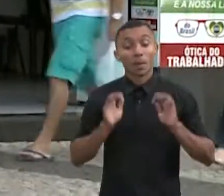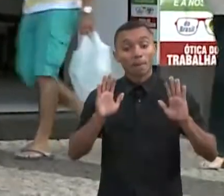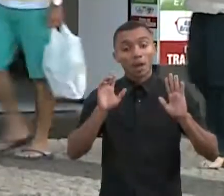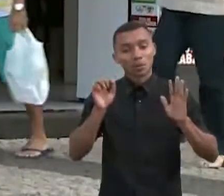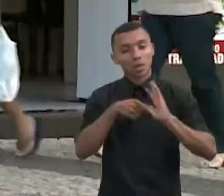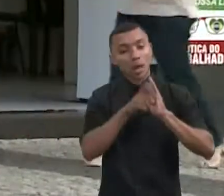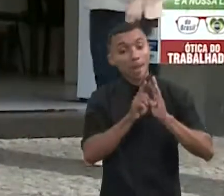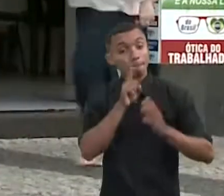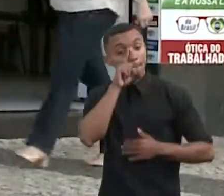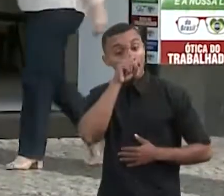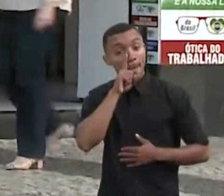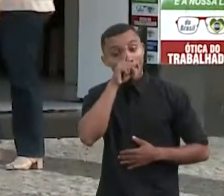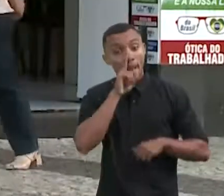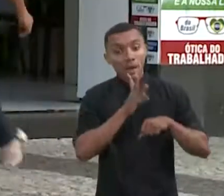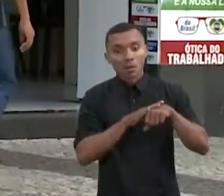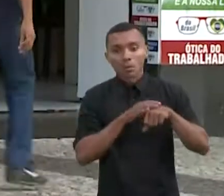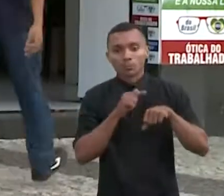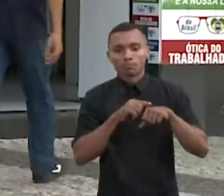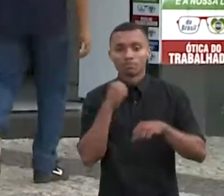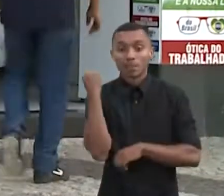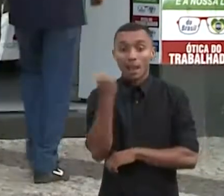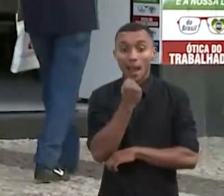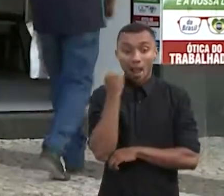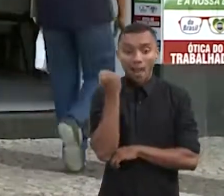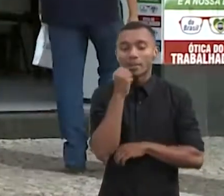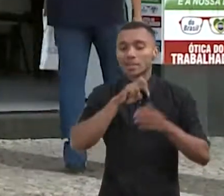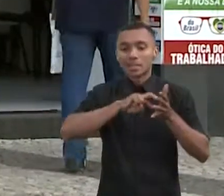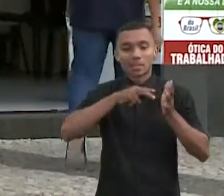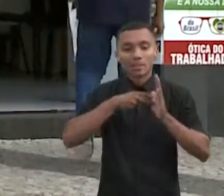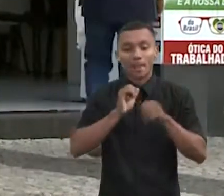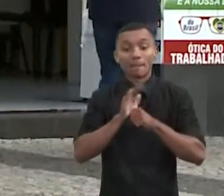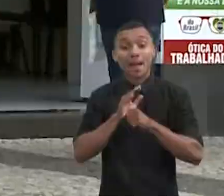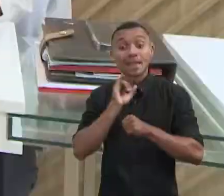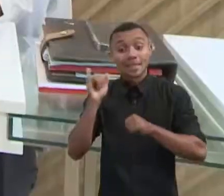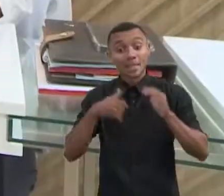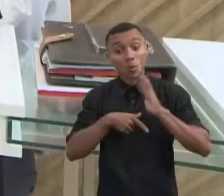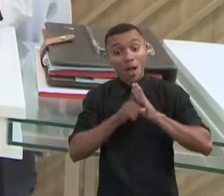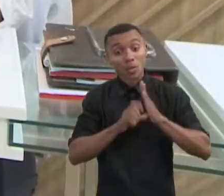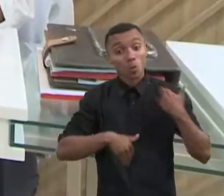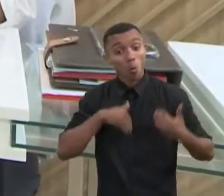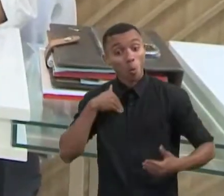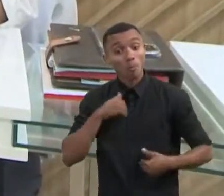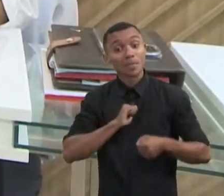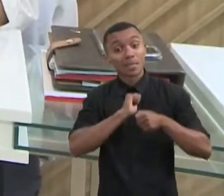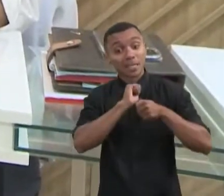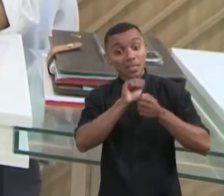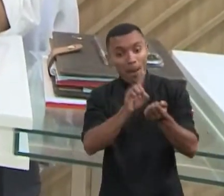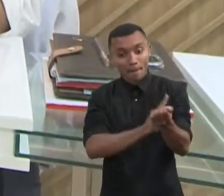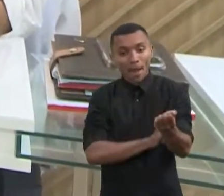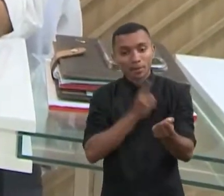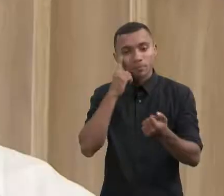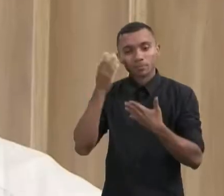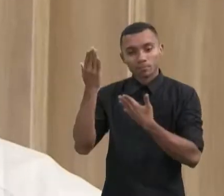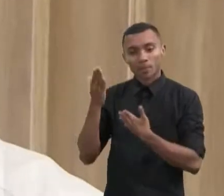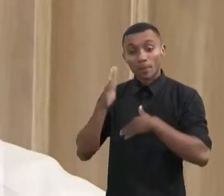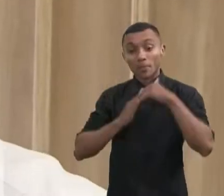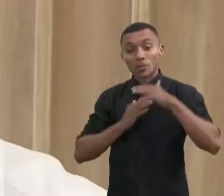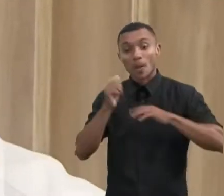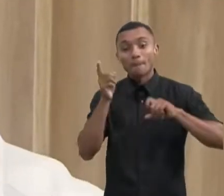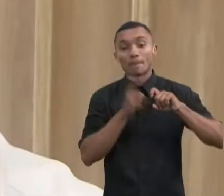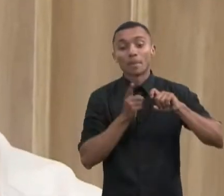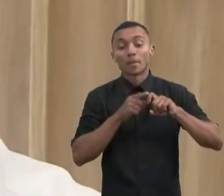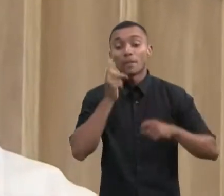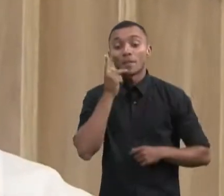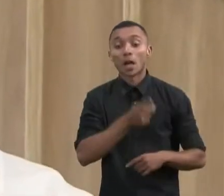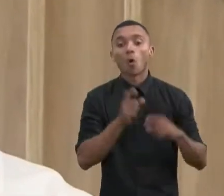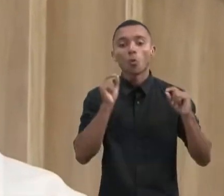o risco da doença ser grave é maior em diabéticos. O endocrinologista Vitor Rezende explicou o